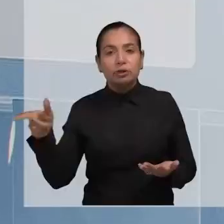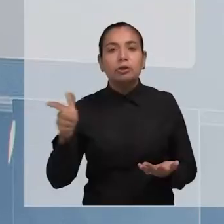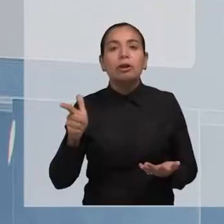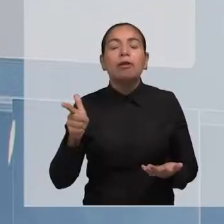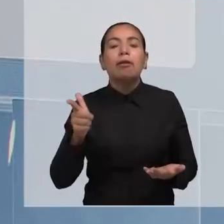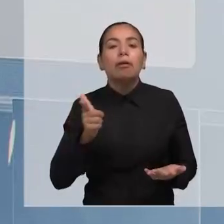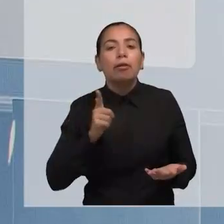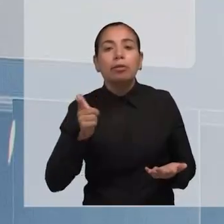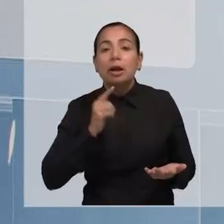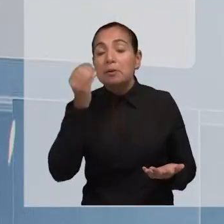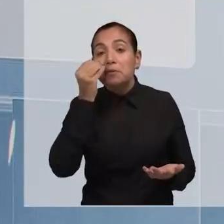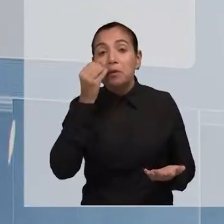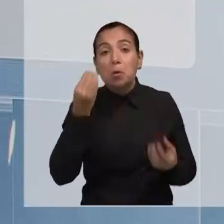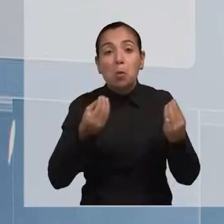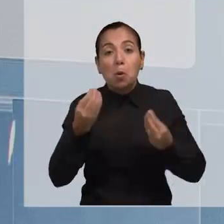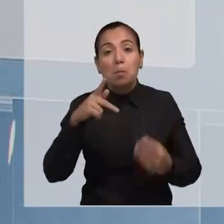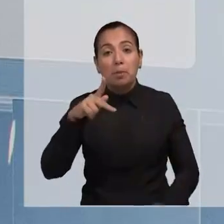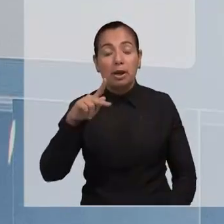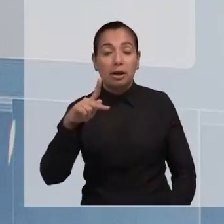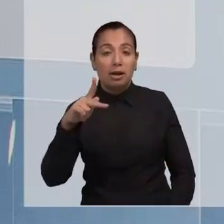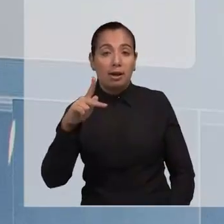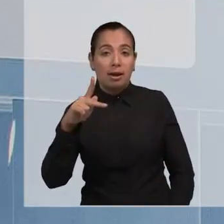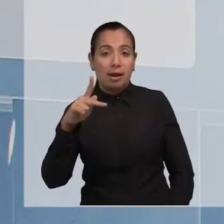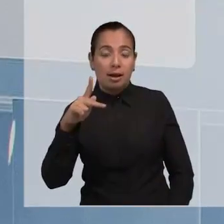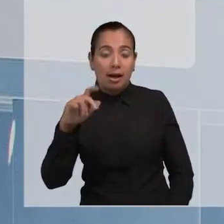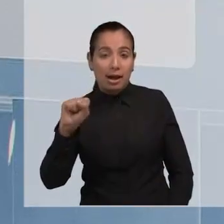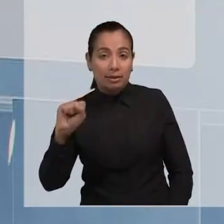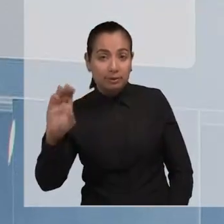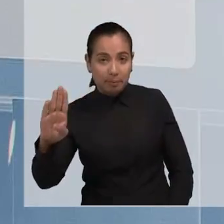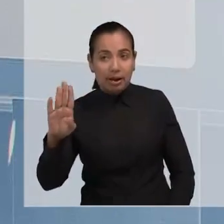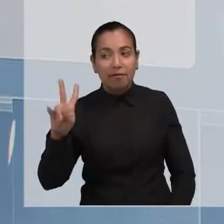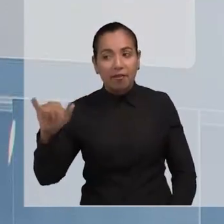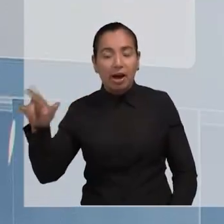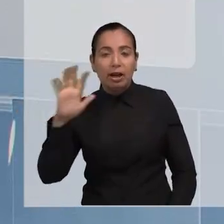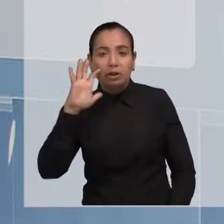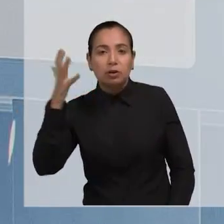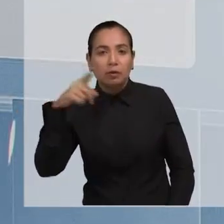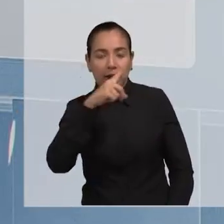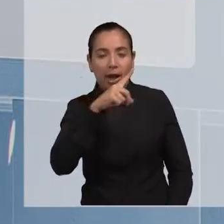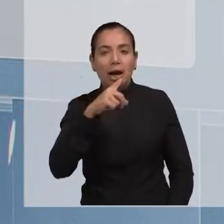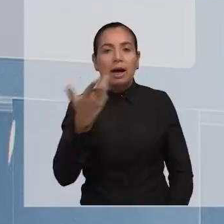dele conseguir o PSB é só resolver o problema de Pernambuco, já resolveu o problema